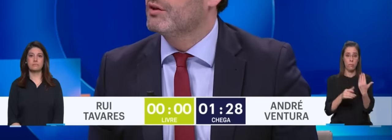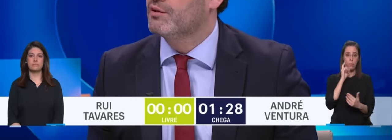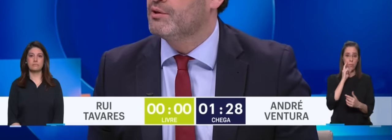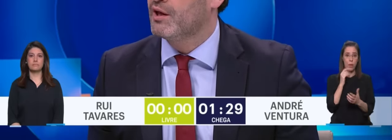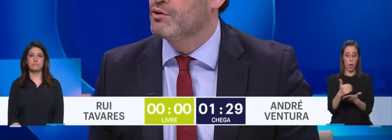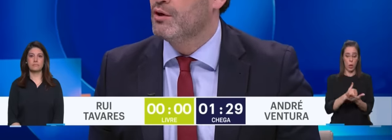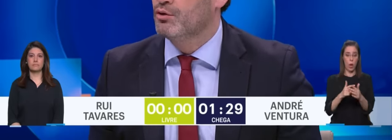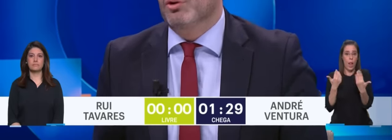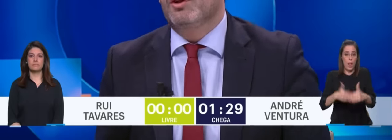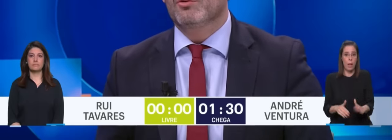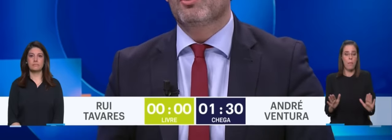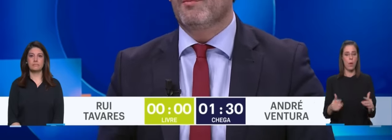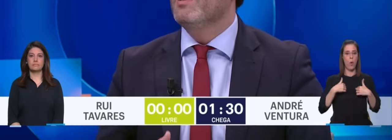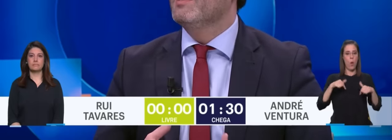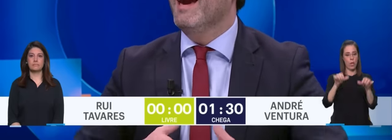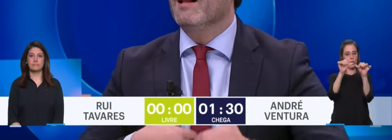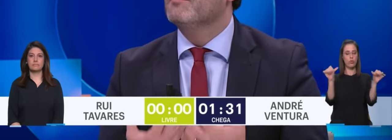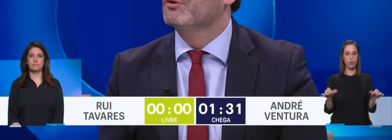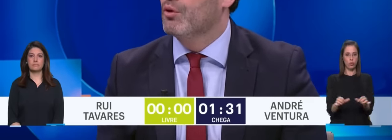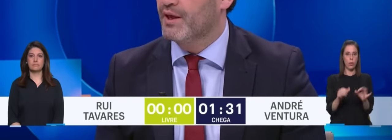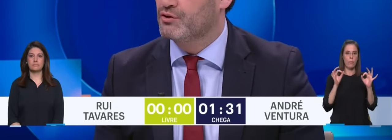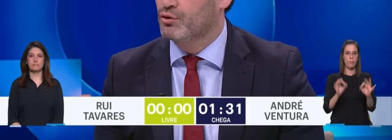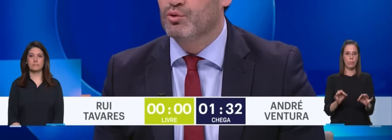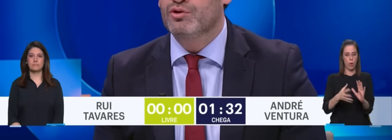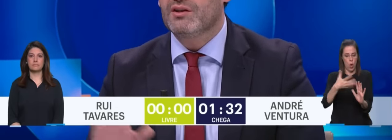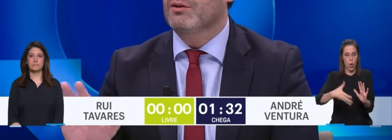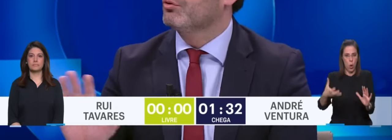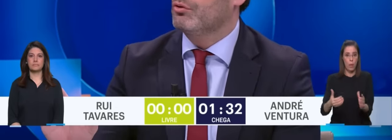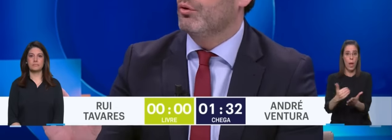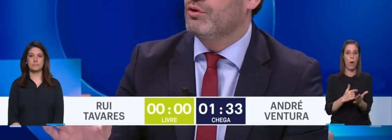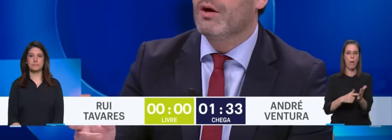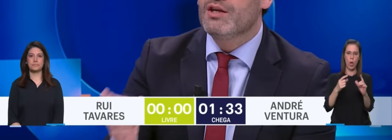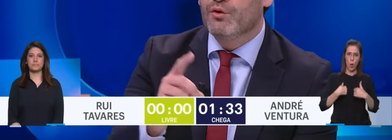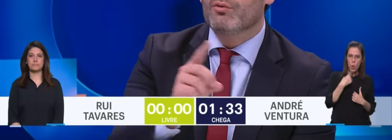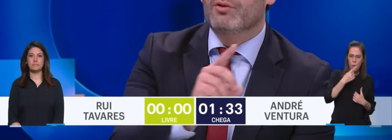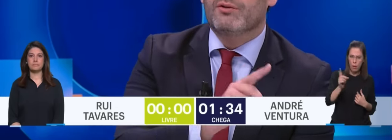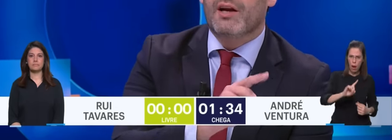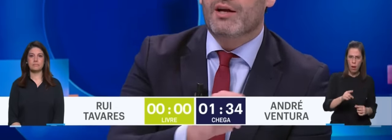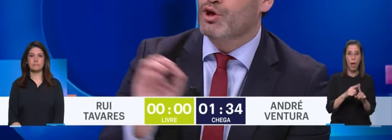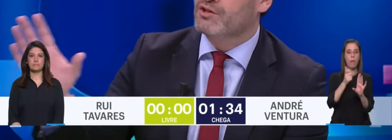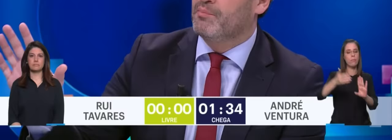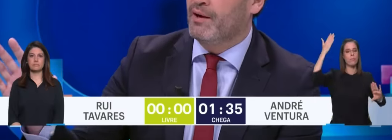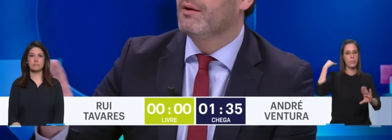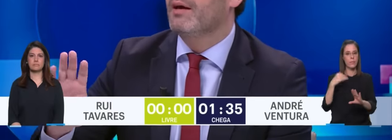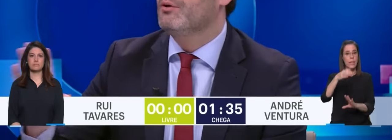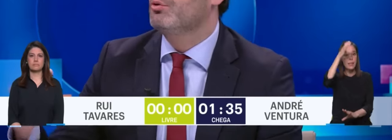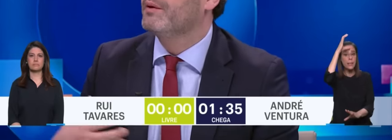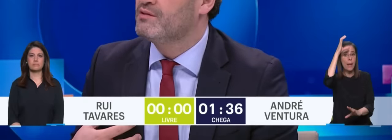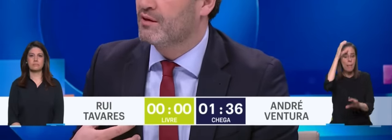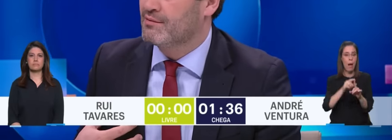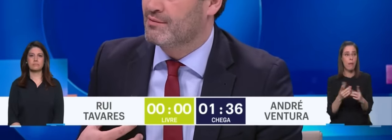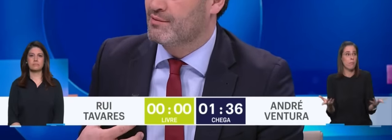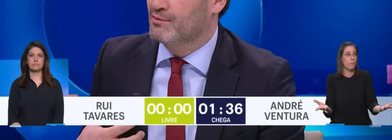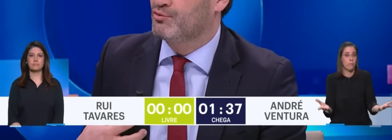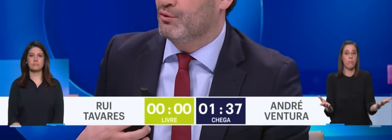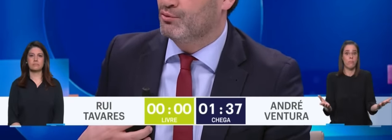recursos têm que ser limitados nós hoje temos um sistema que é altamente complexo de recursos e atenção não S só é o que eu digo se fomos uns anos atrás Jorge Sampaio que é insuspeito de